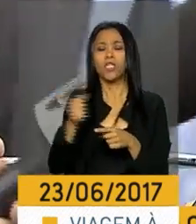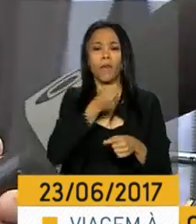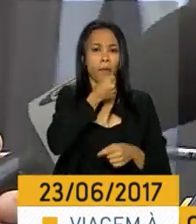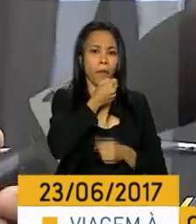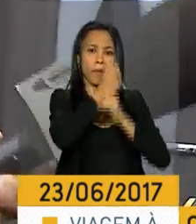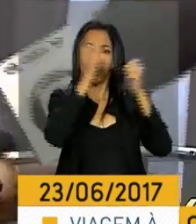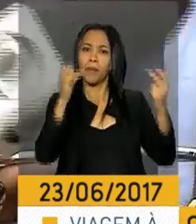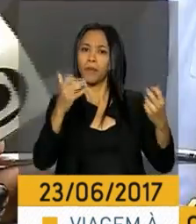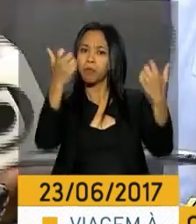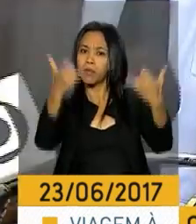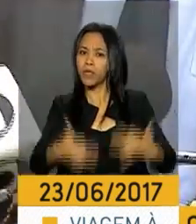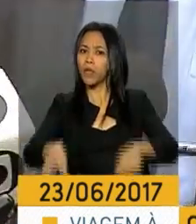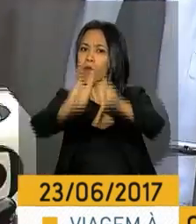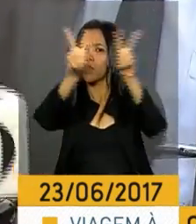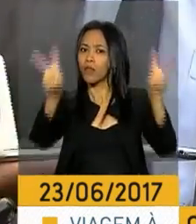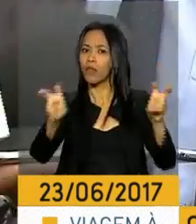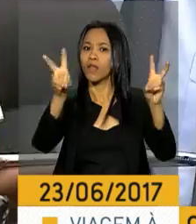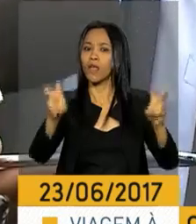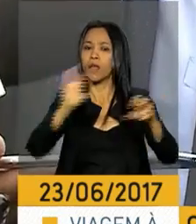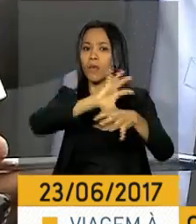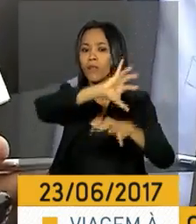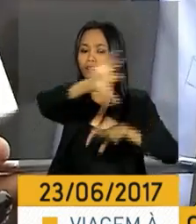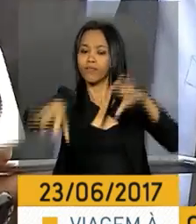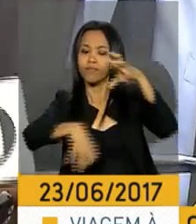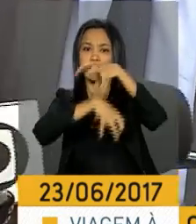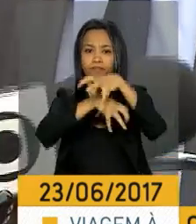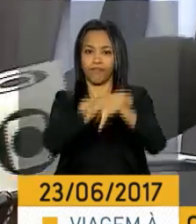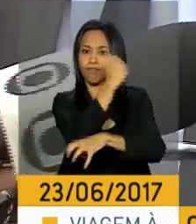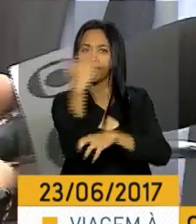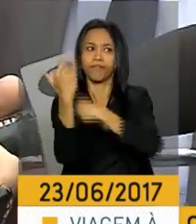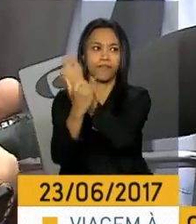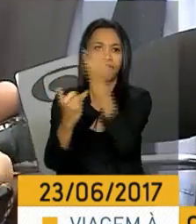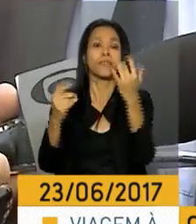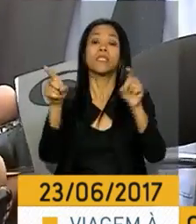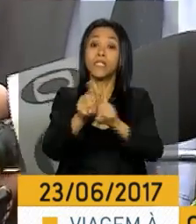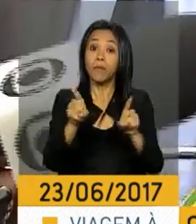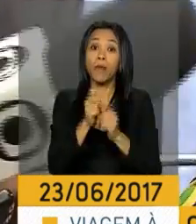meio ambiente e a cooperação econômica. E de igual maneira, aqui no